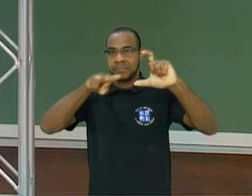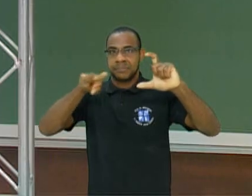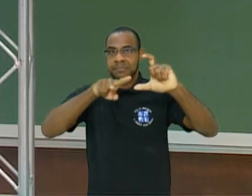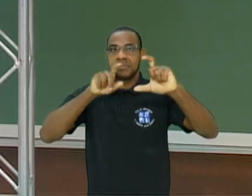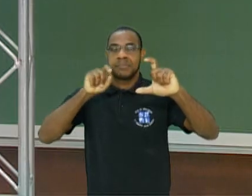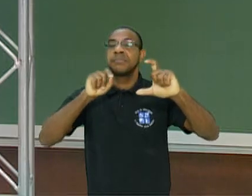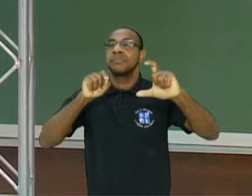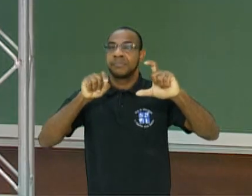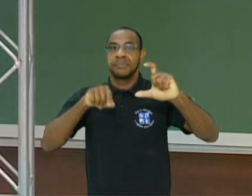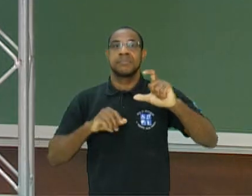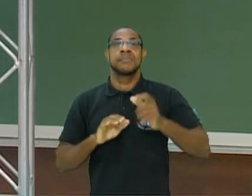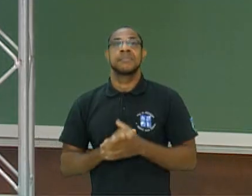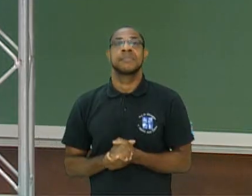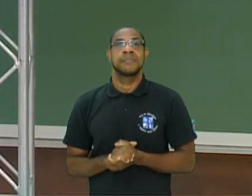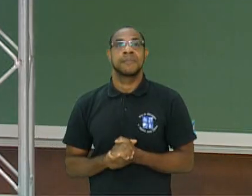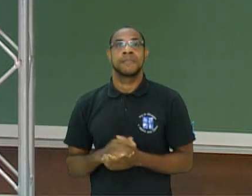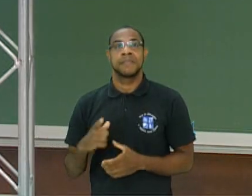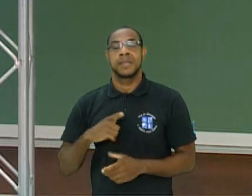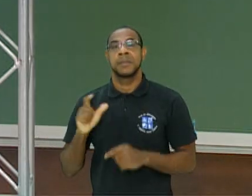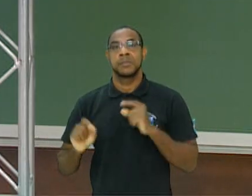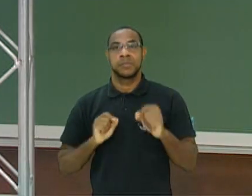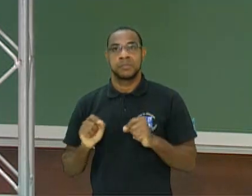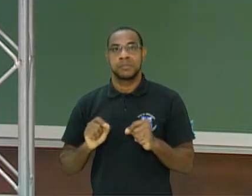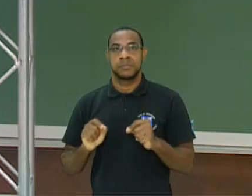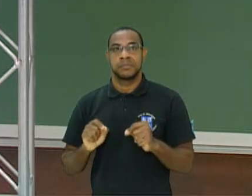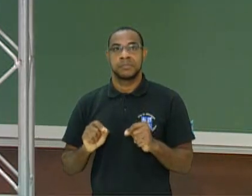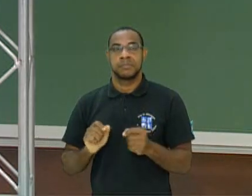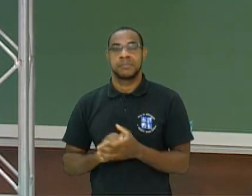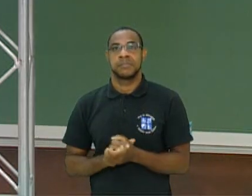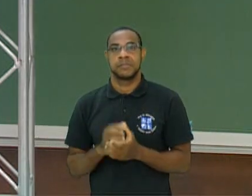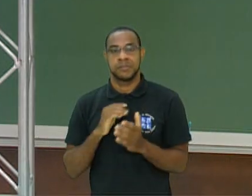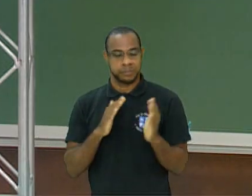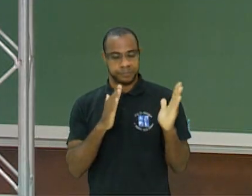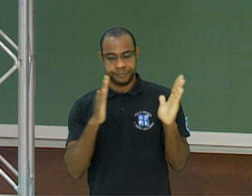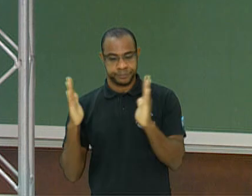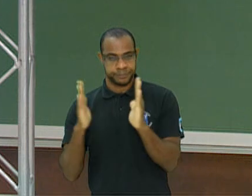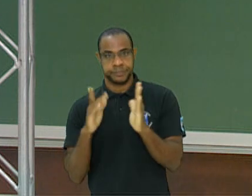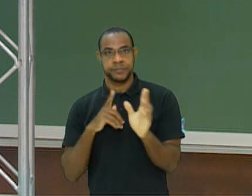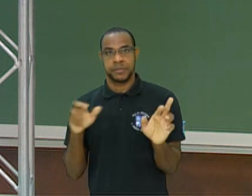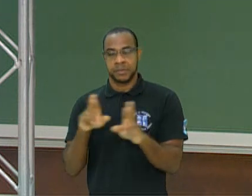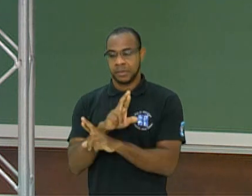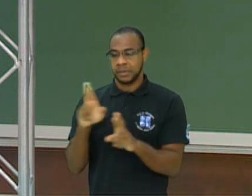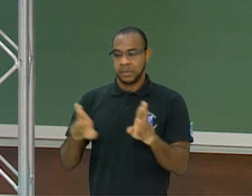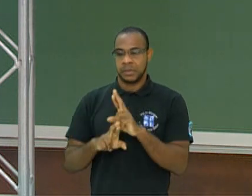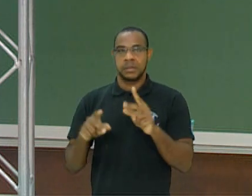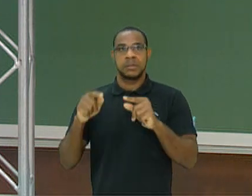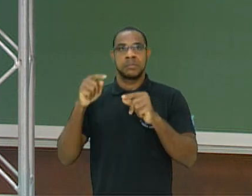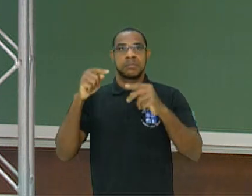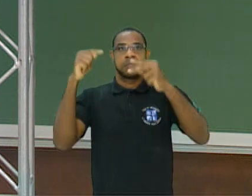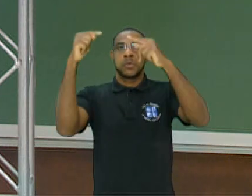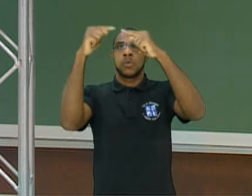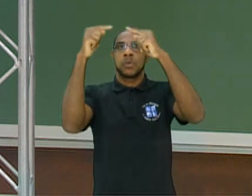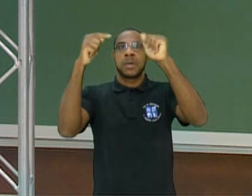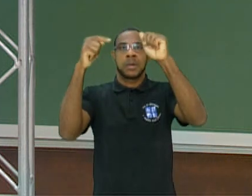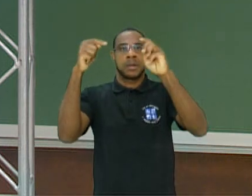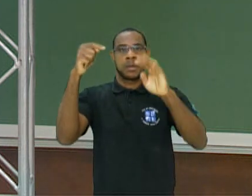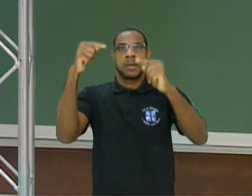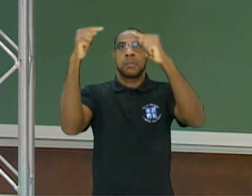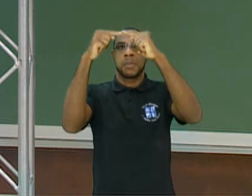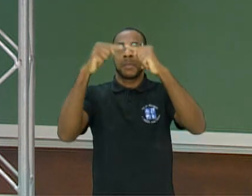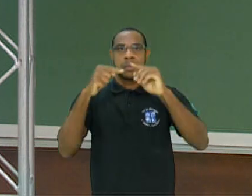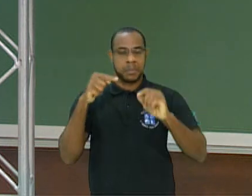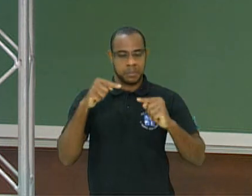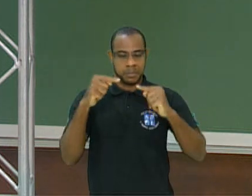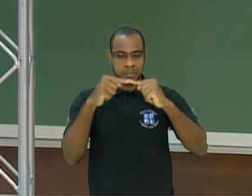sobre George Washington Carver, nós temos algumas sentenças que vocês farão a relação. He was born enslaved, nasceu